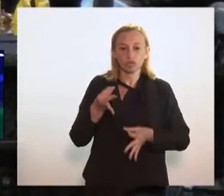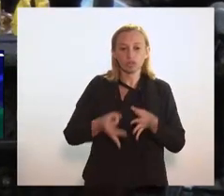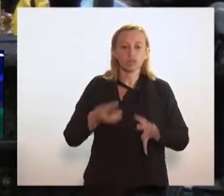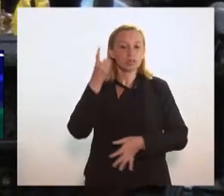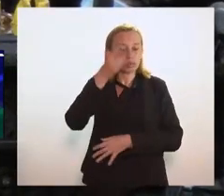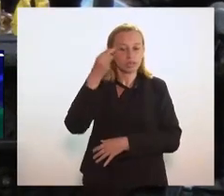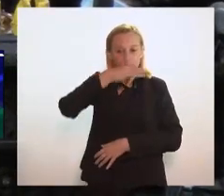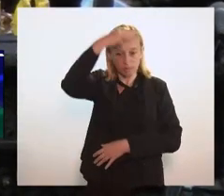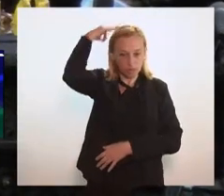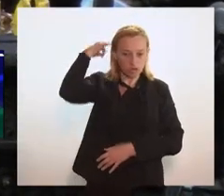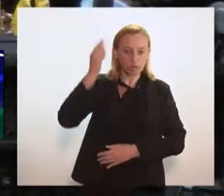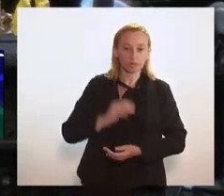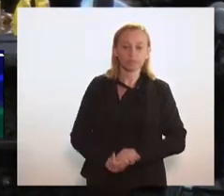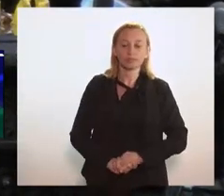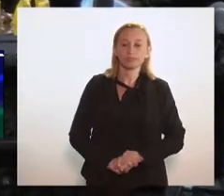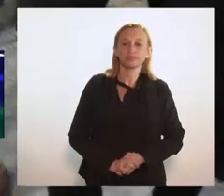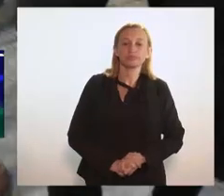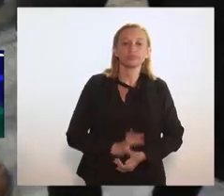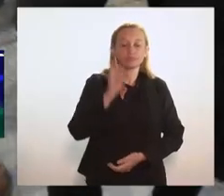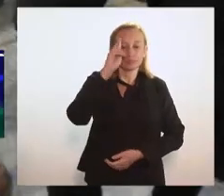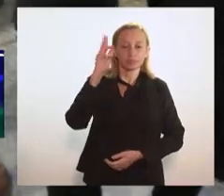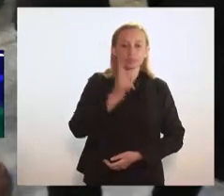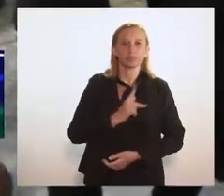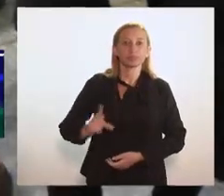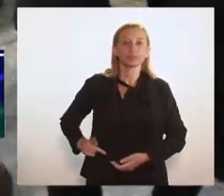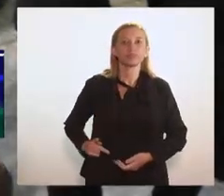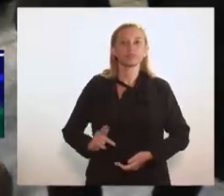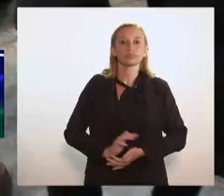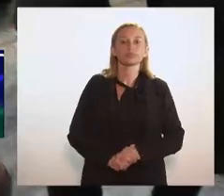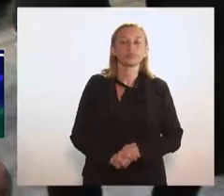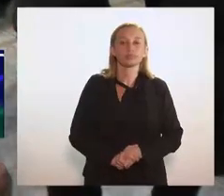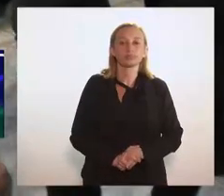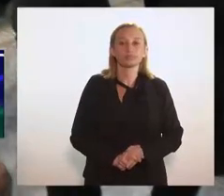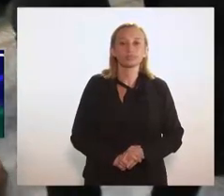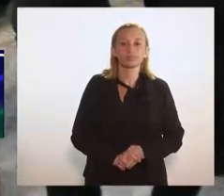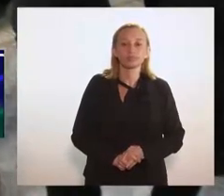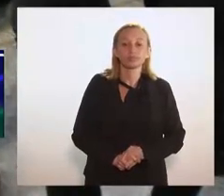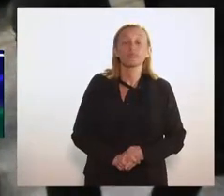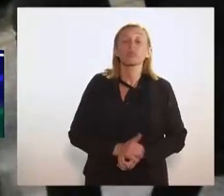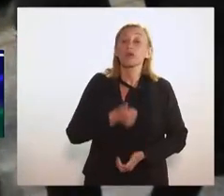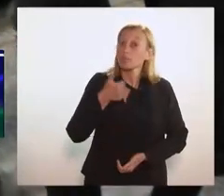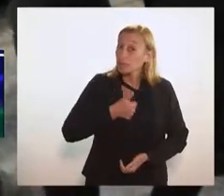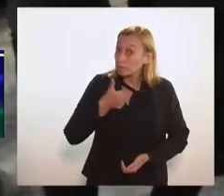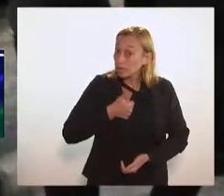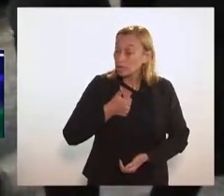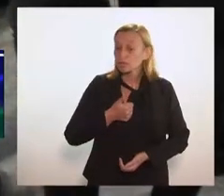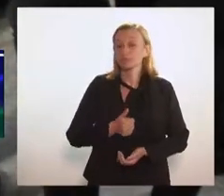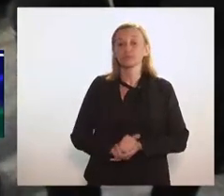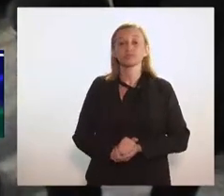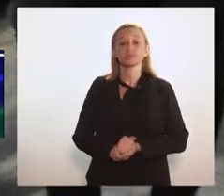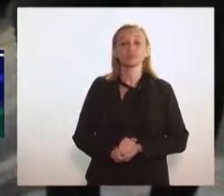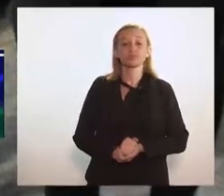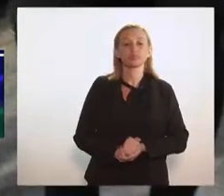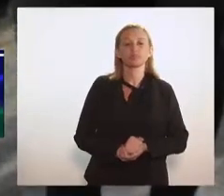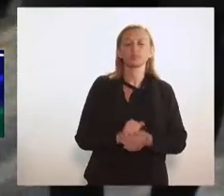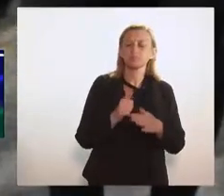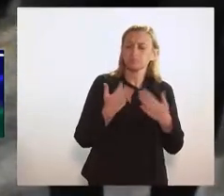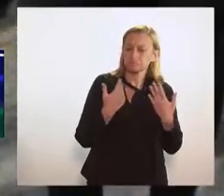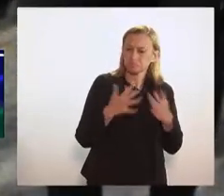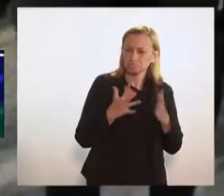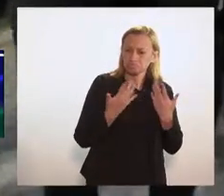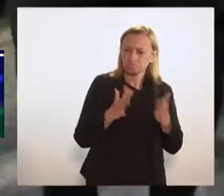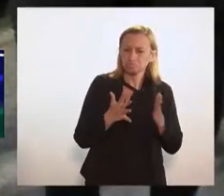Pacheco. Senhor presidente, o primeiro programa é meritoso